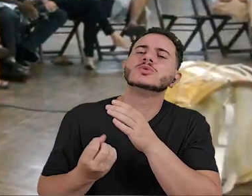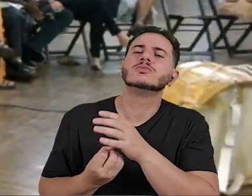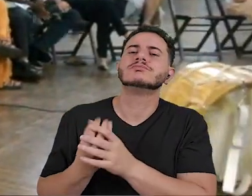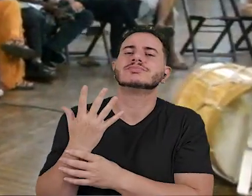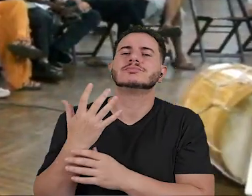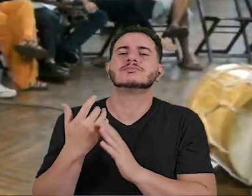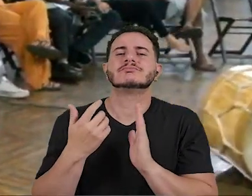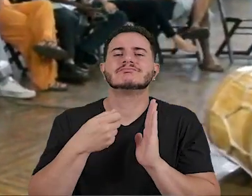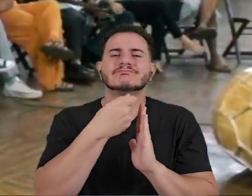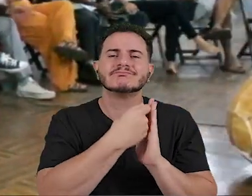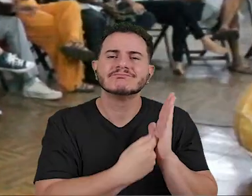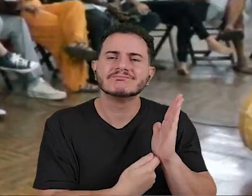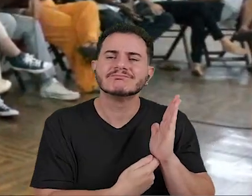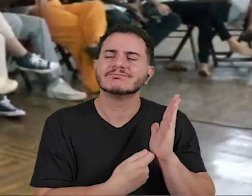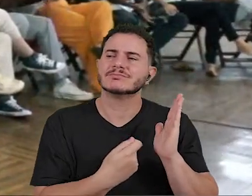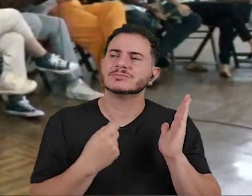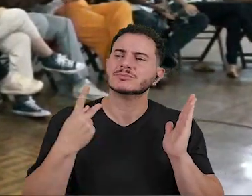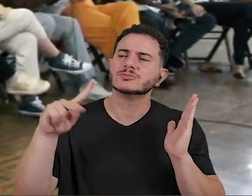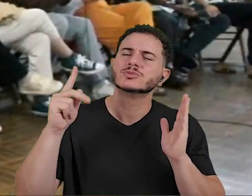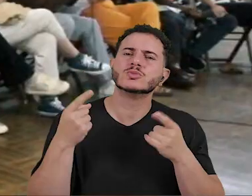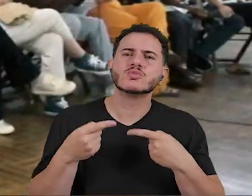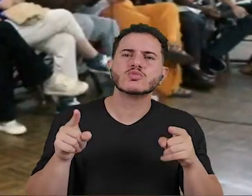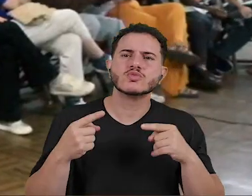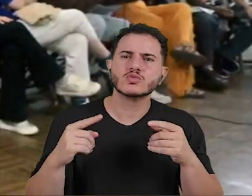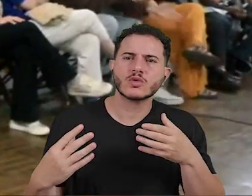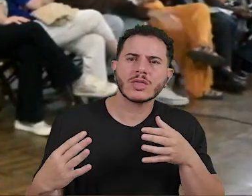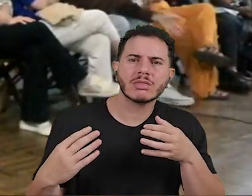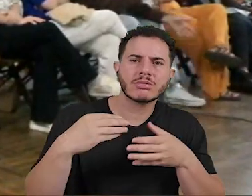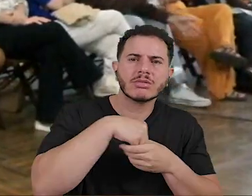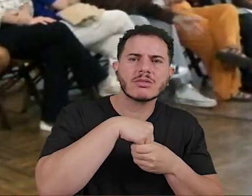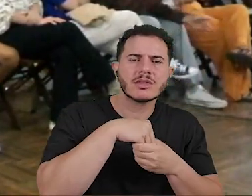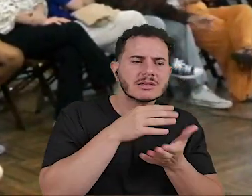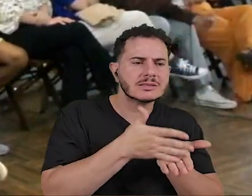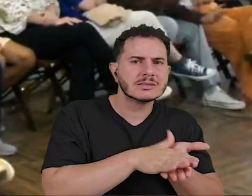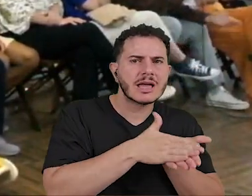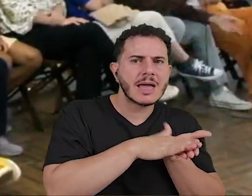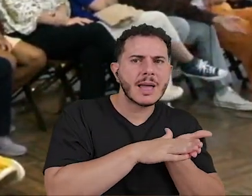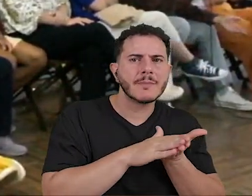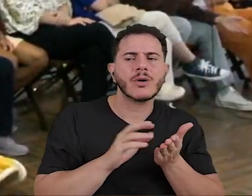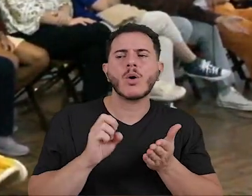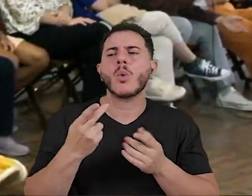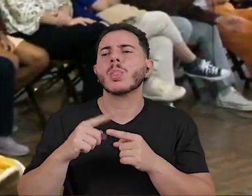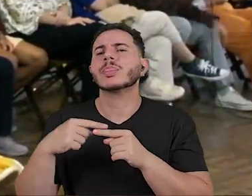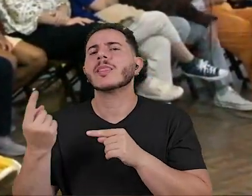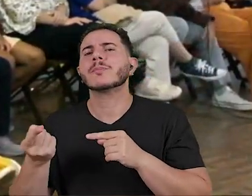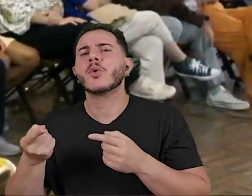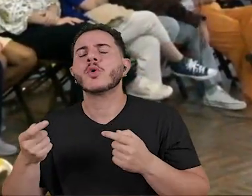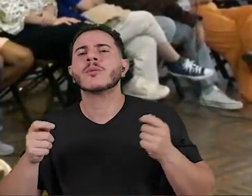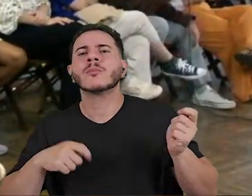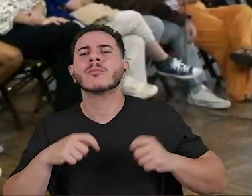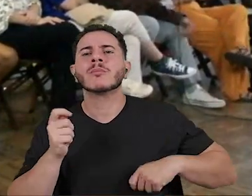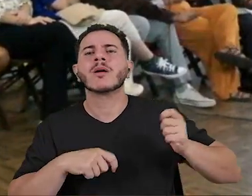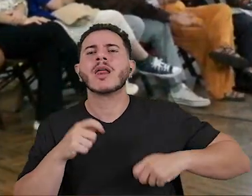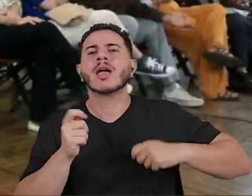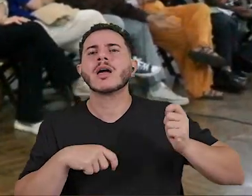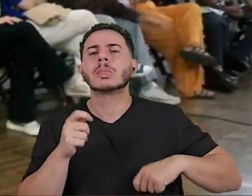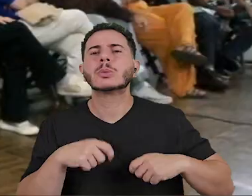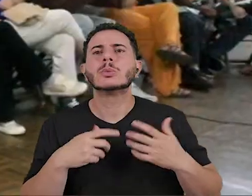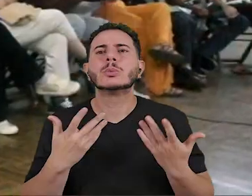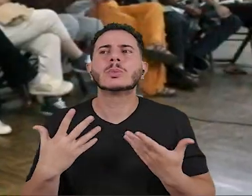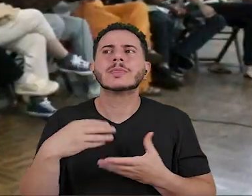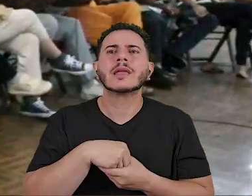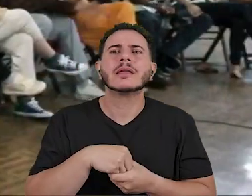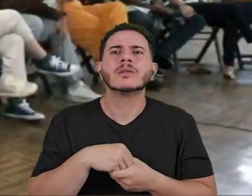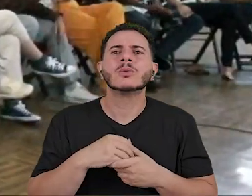ou antes disso, ou foi já escrevendo toadas dentro do maracatu, né? Como que foi a experiência, sei lá,